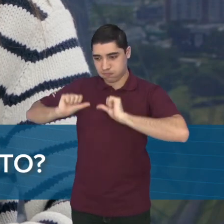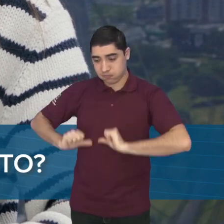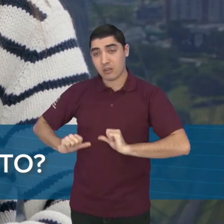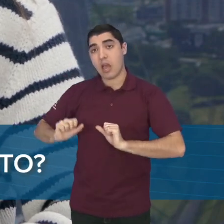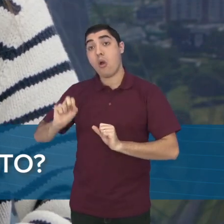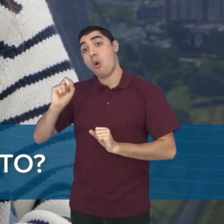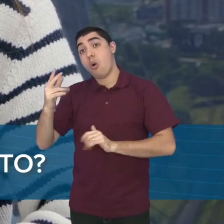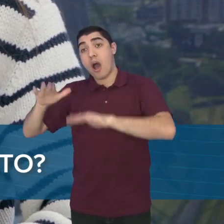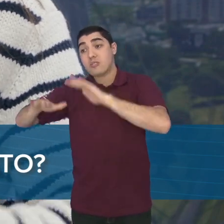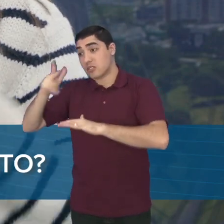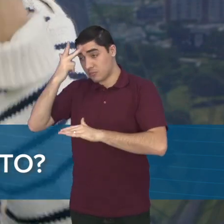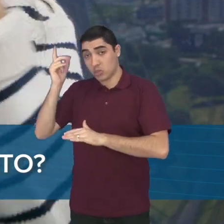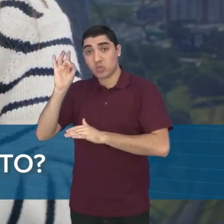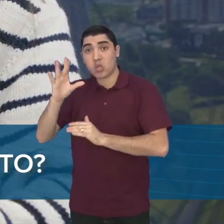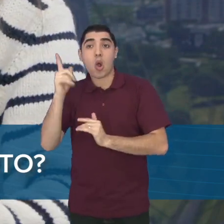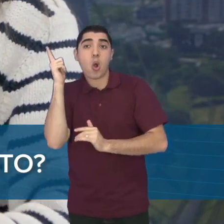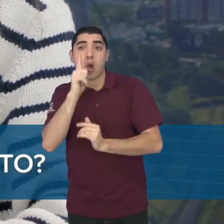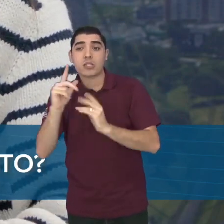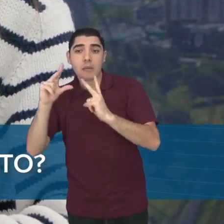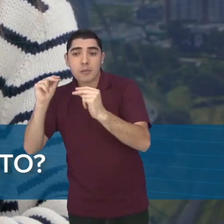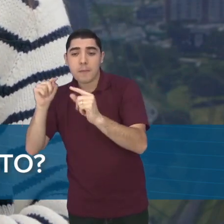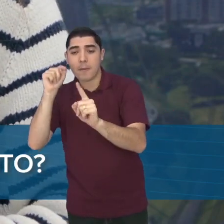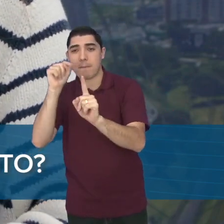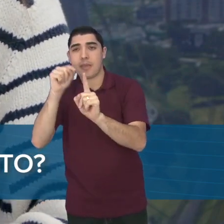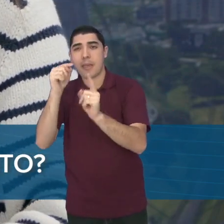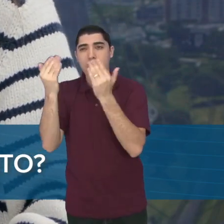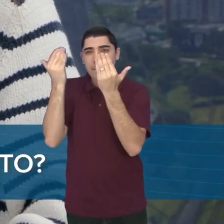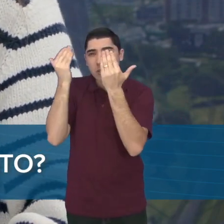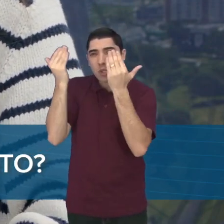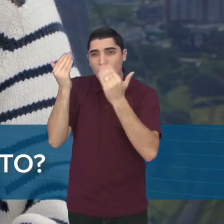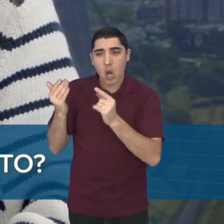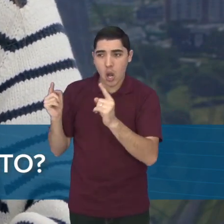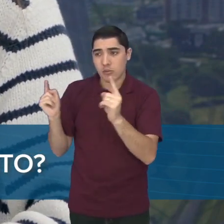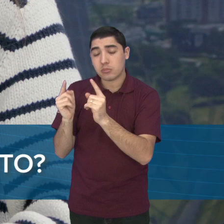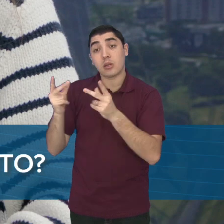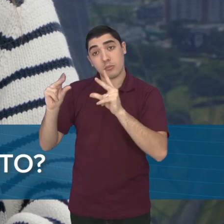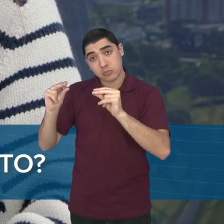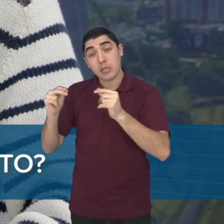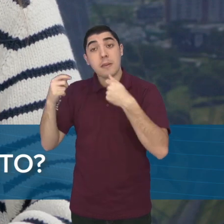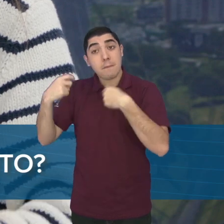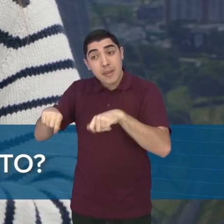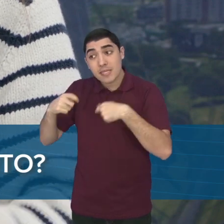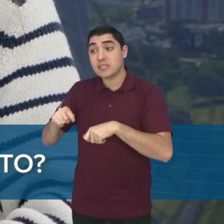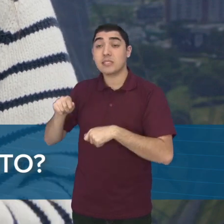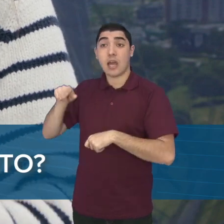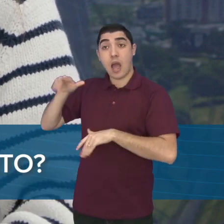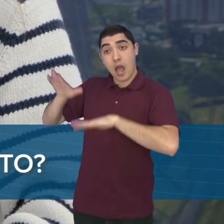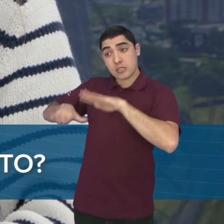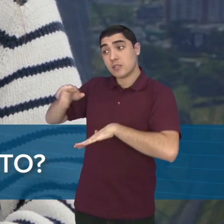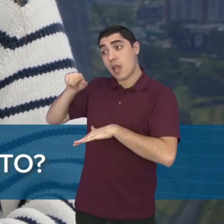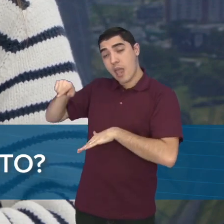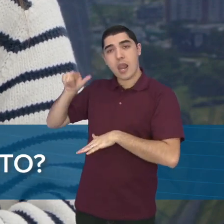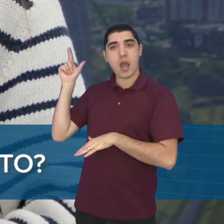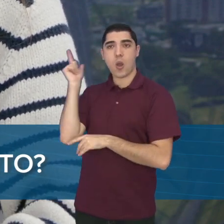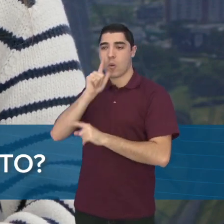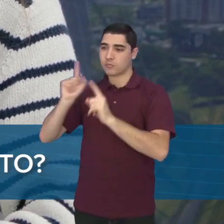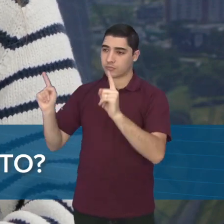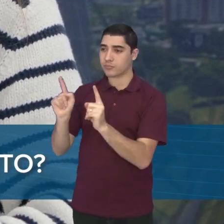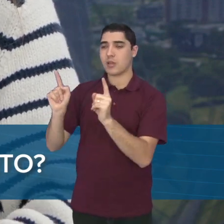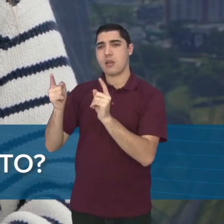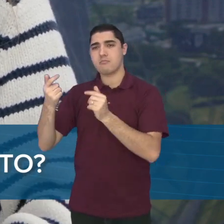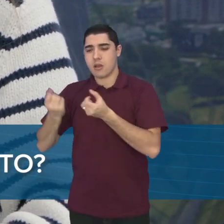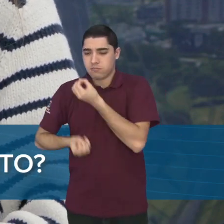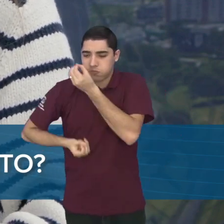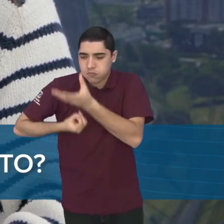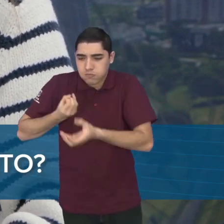é esse processo dela falar e se escutar o quanto realmente ela escuta, né, o que ela está falando e faz a diferença. É um espaço que ela tem para ela. Às vezes na correria do dia a dia